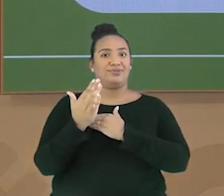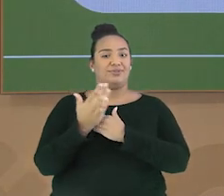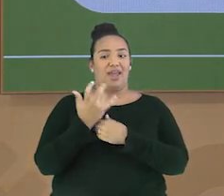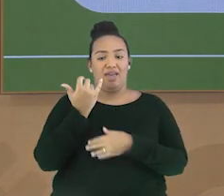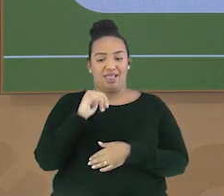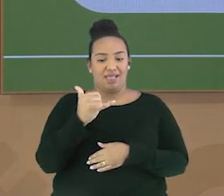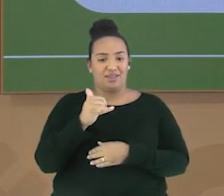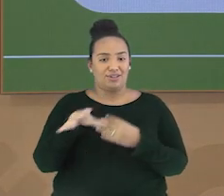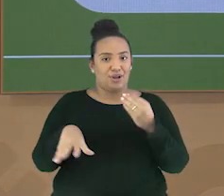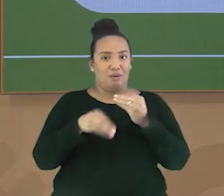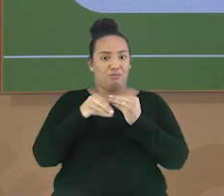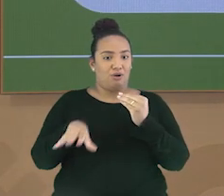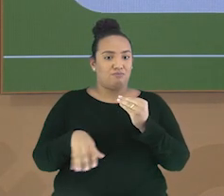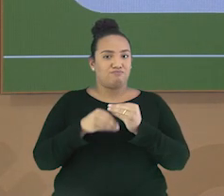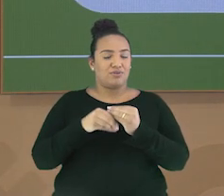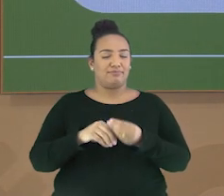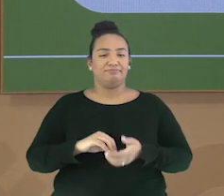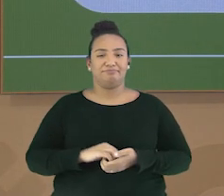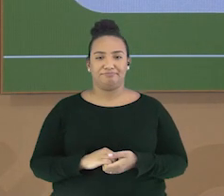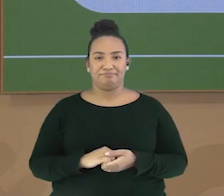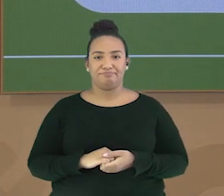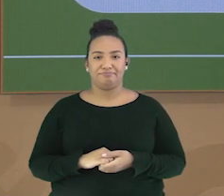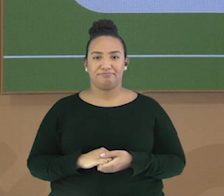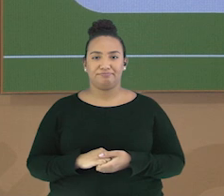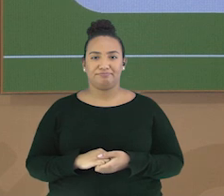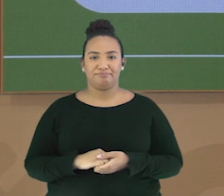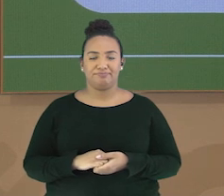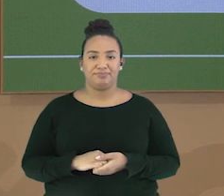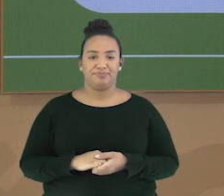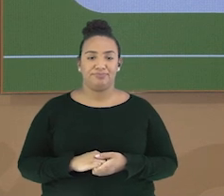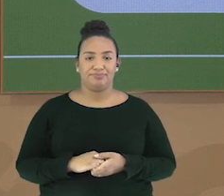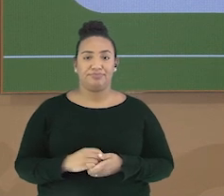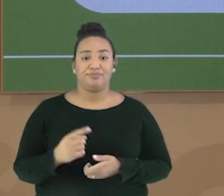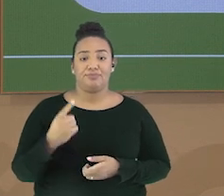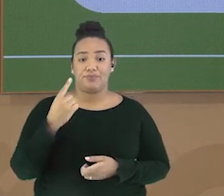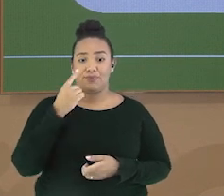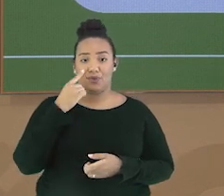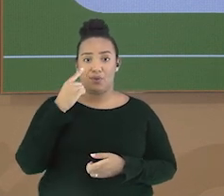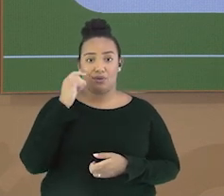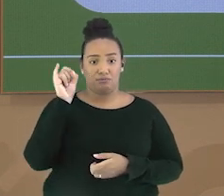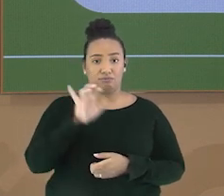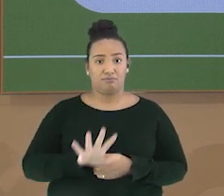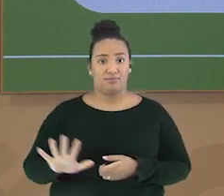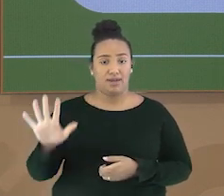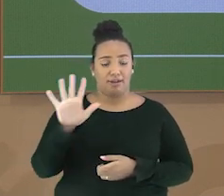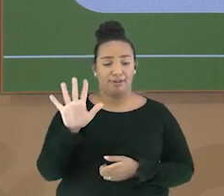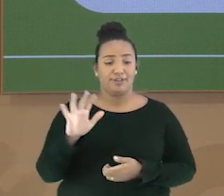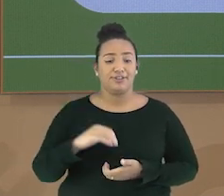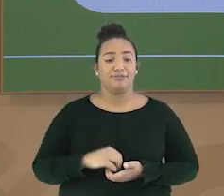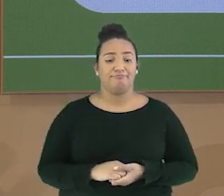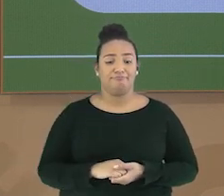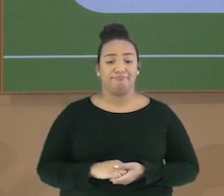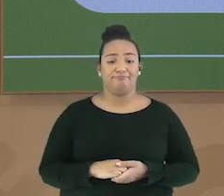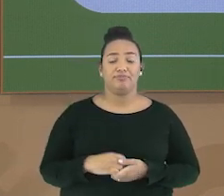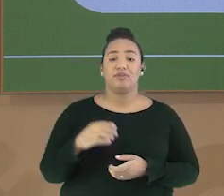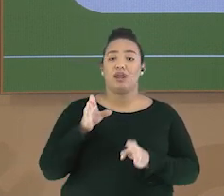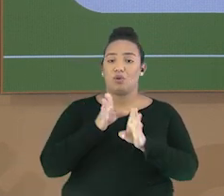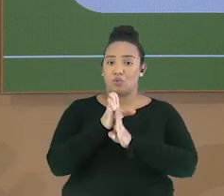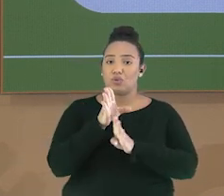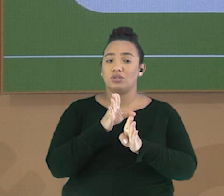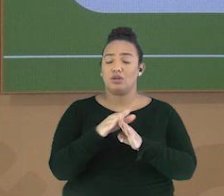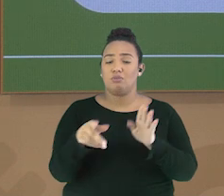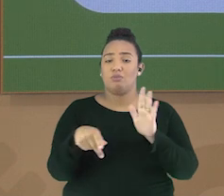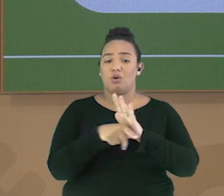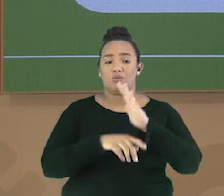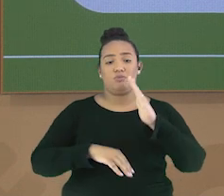Observe essa pirâmide alimentar. Ela é muito indicada pelos nutricionistas, que são profissionais